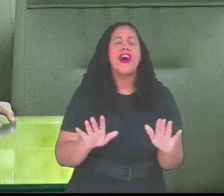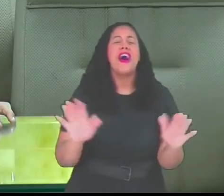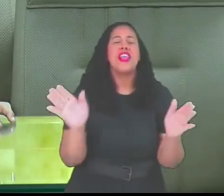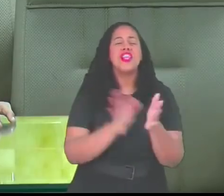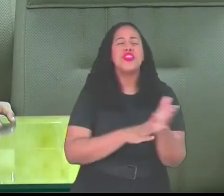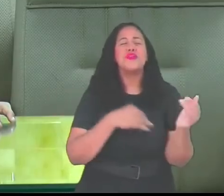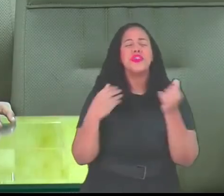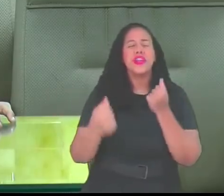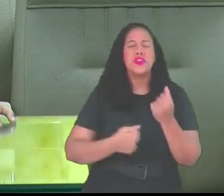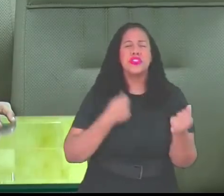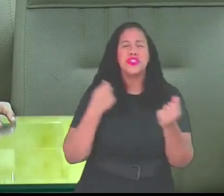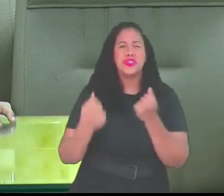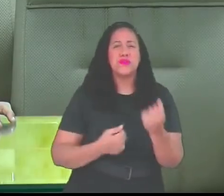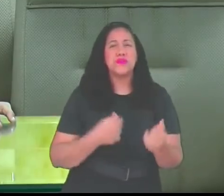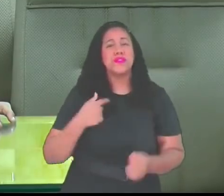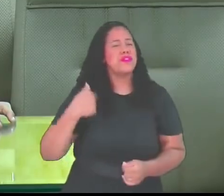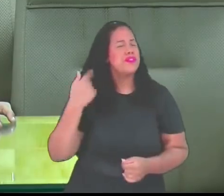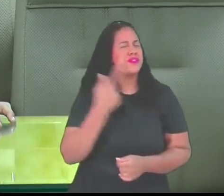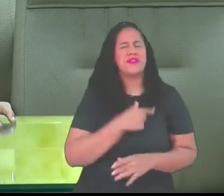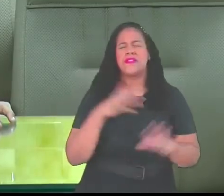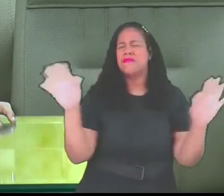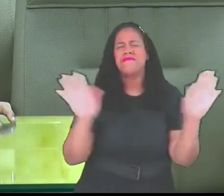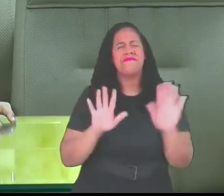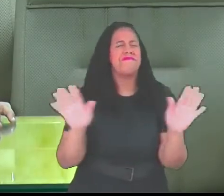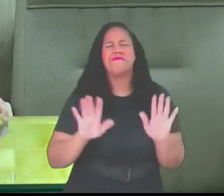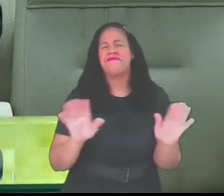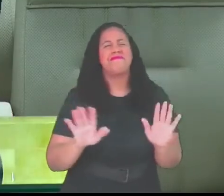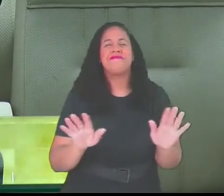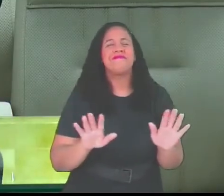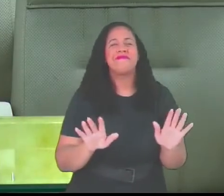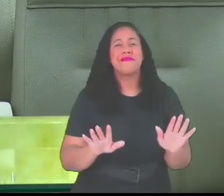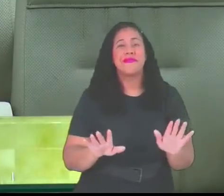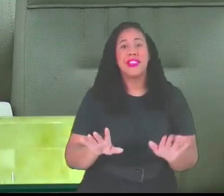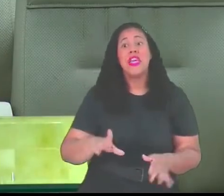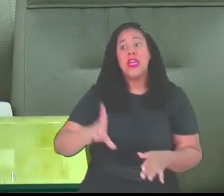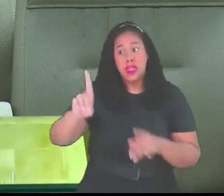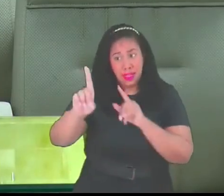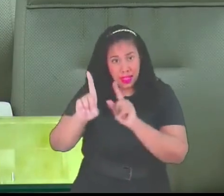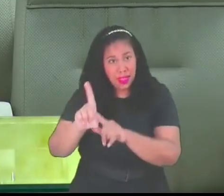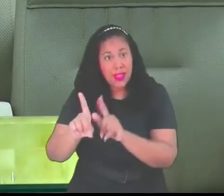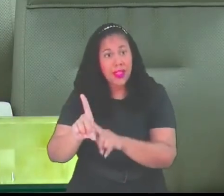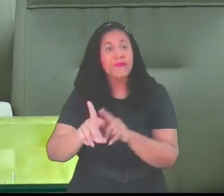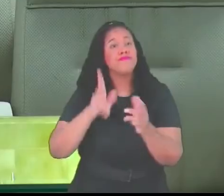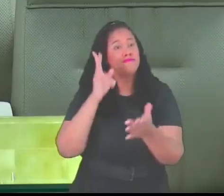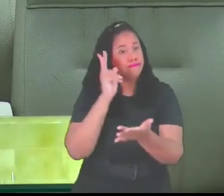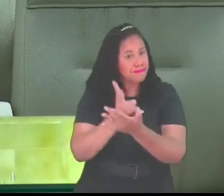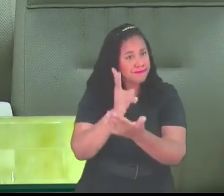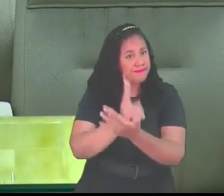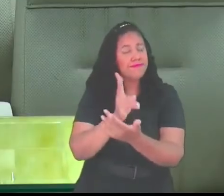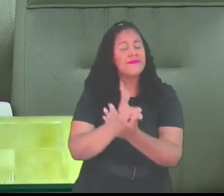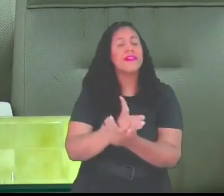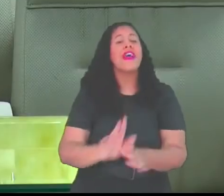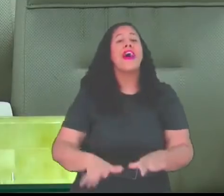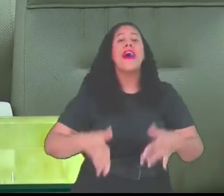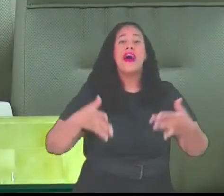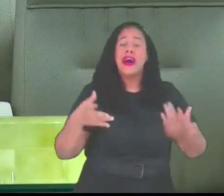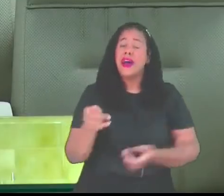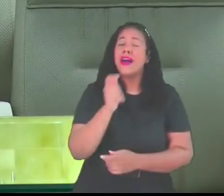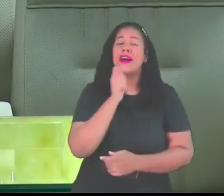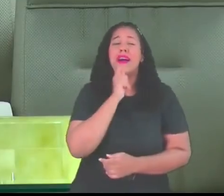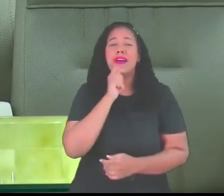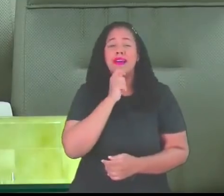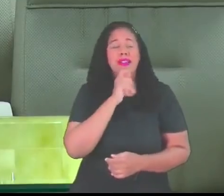Aleluia. Nós não vamos. E ele continua. Ainda que as